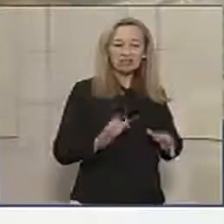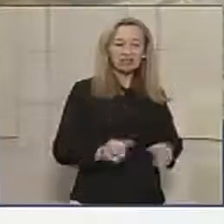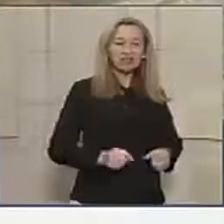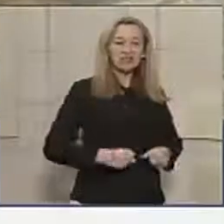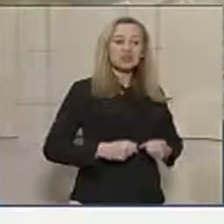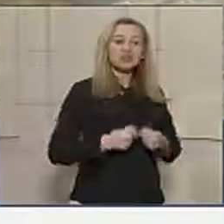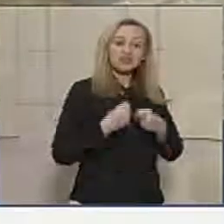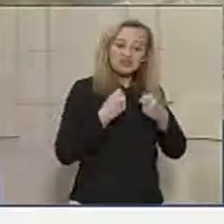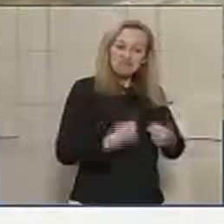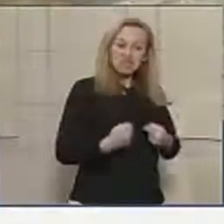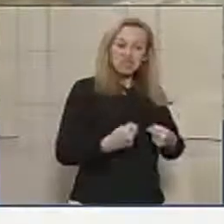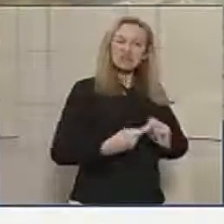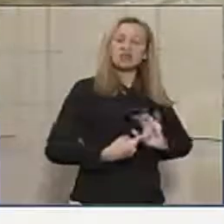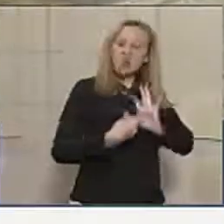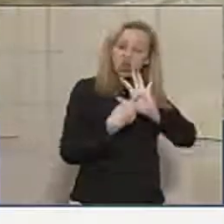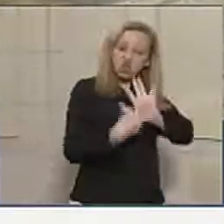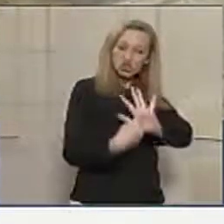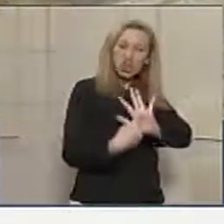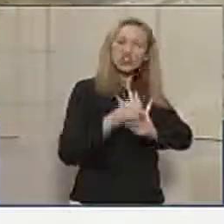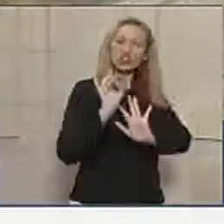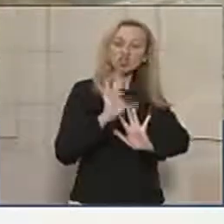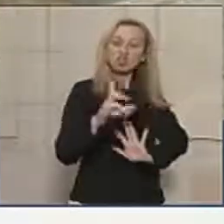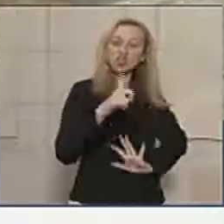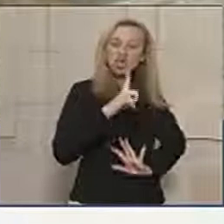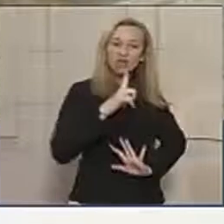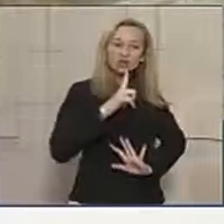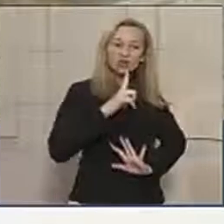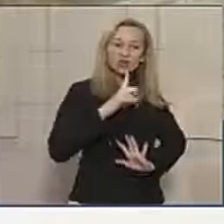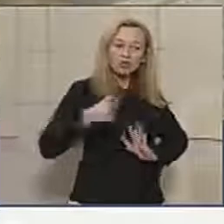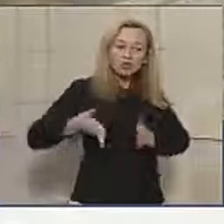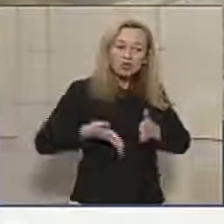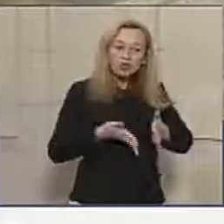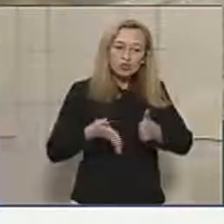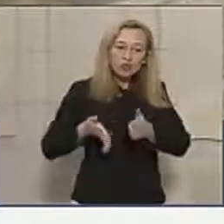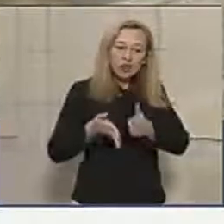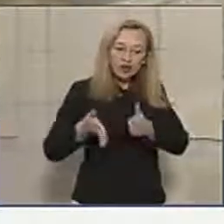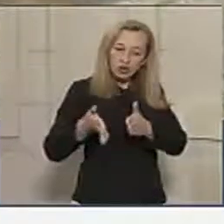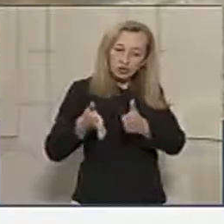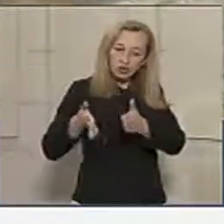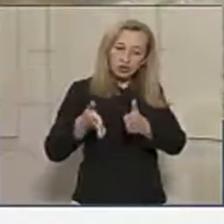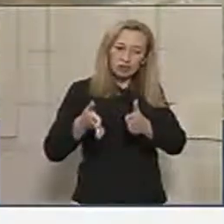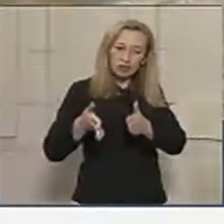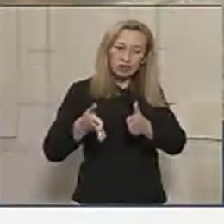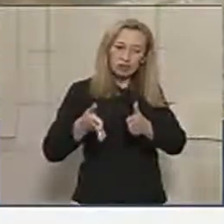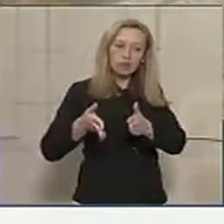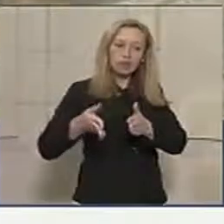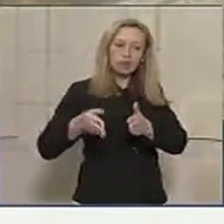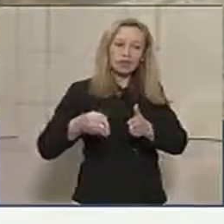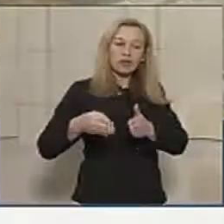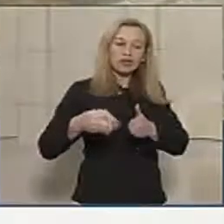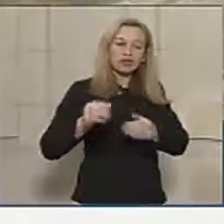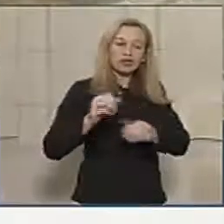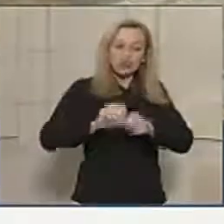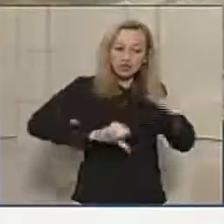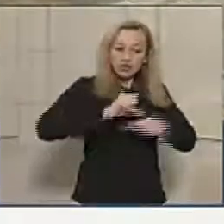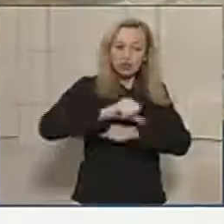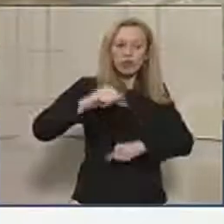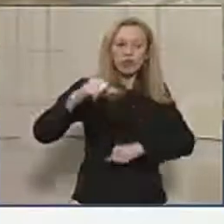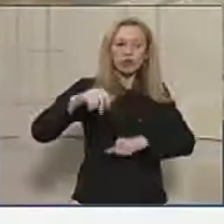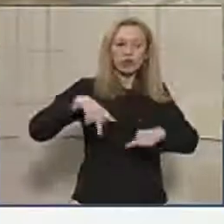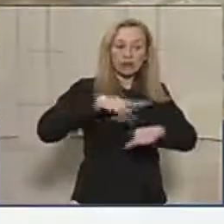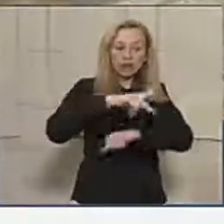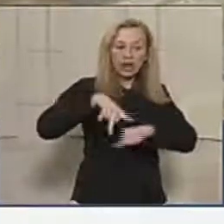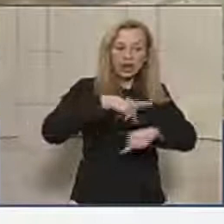firmeza, mostrar que só há uma maneira de transformar esse país numa nação, que é através da educação.